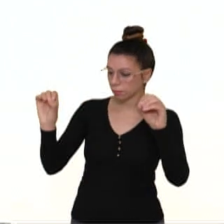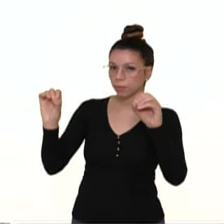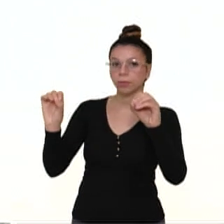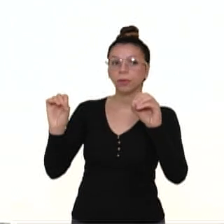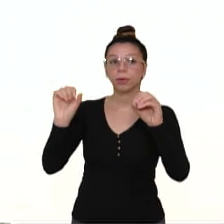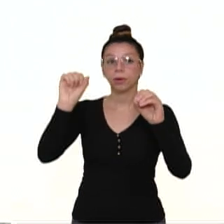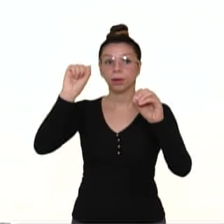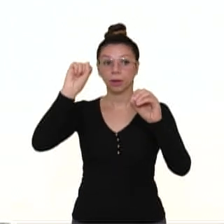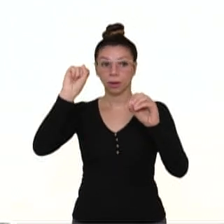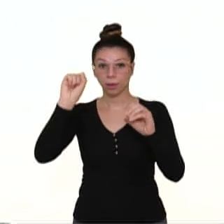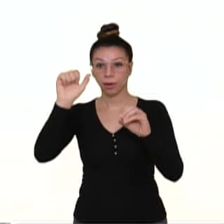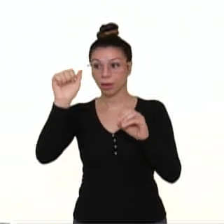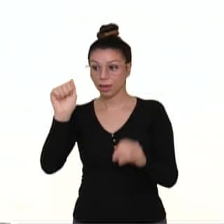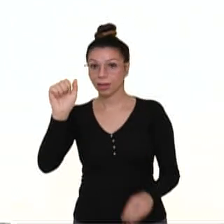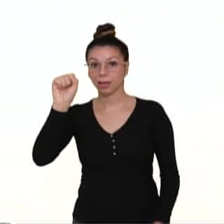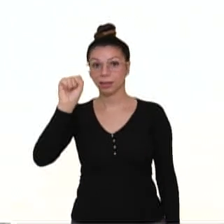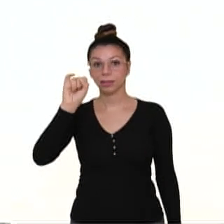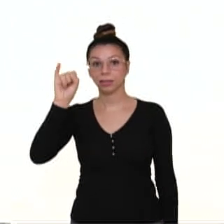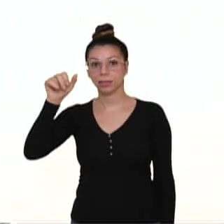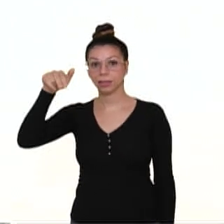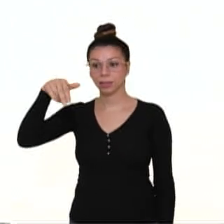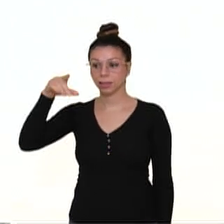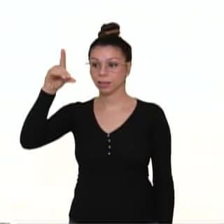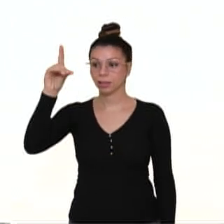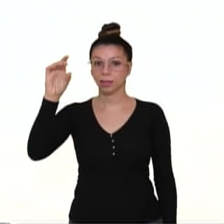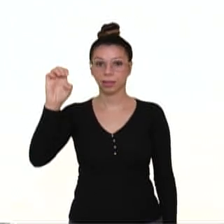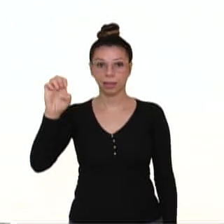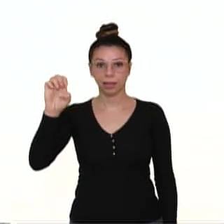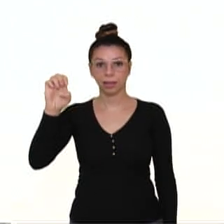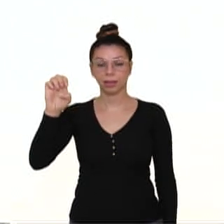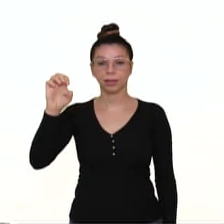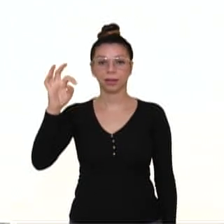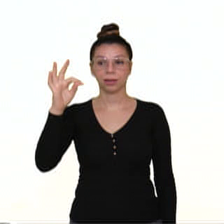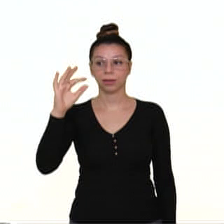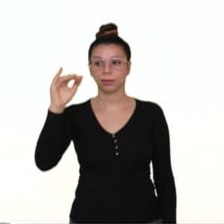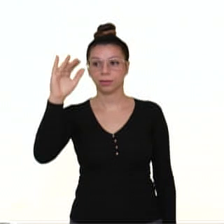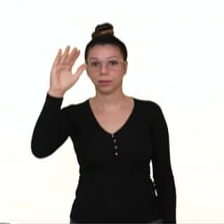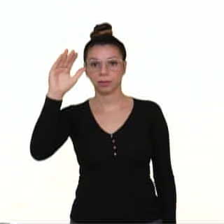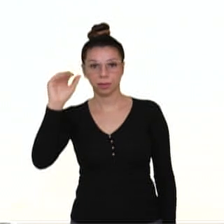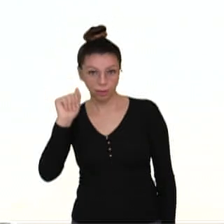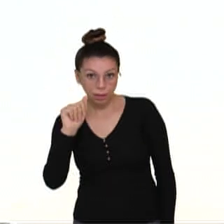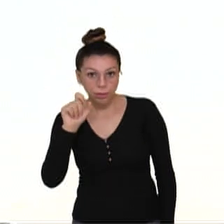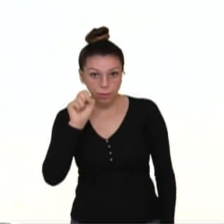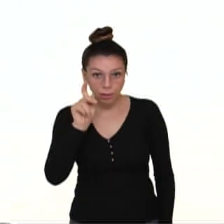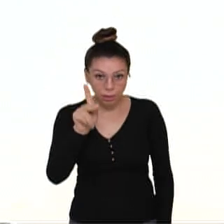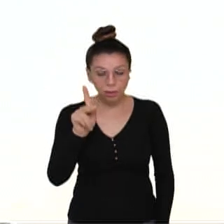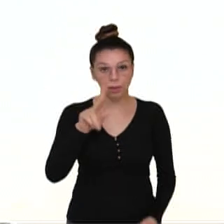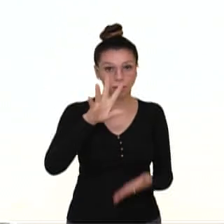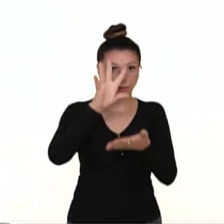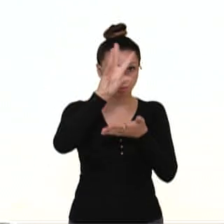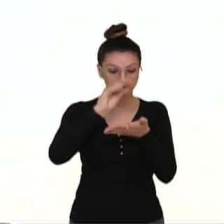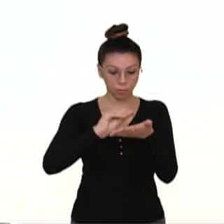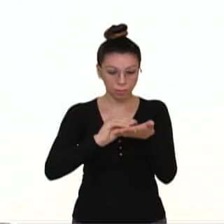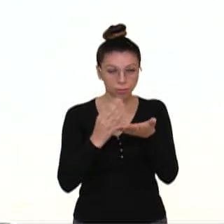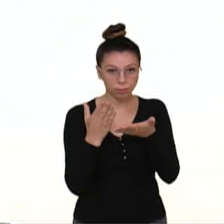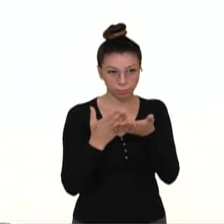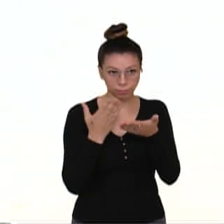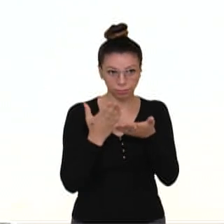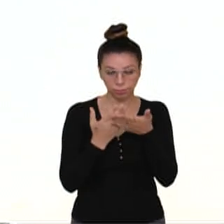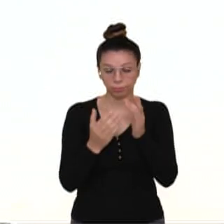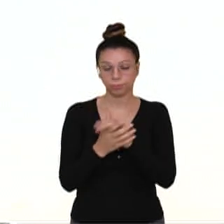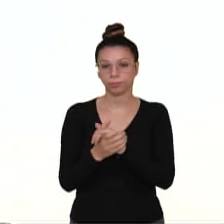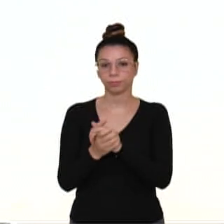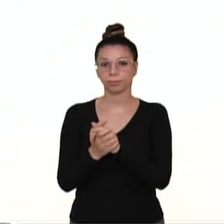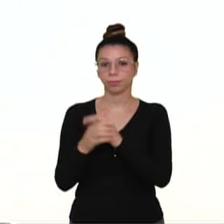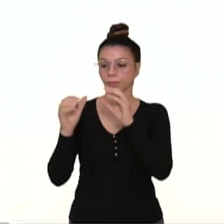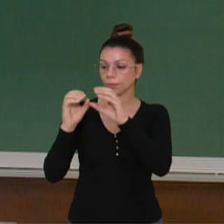assindética, tá, gente? Ok? Marque aí no caderno de vocês, é assindética. E na segunda oração nós